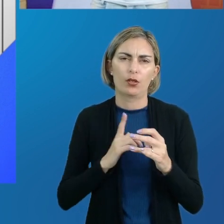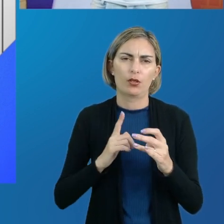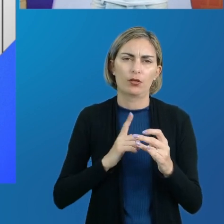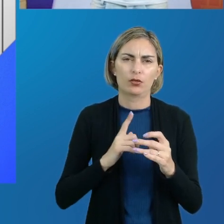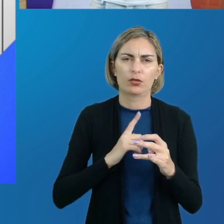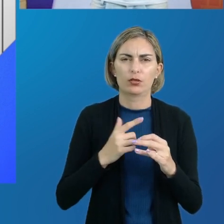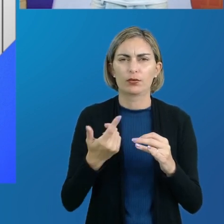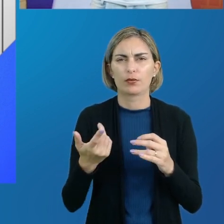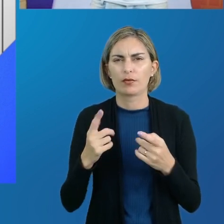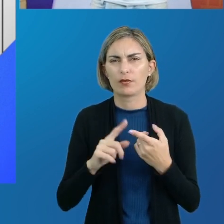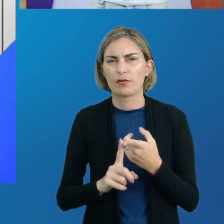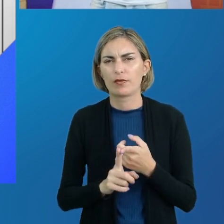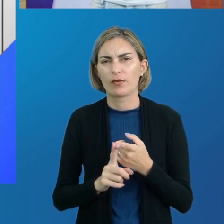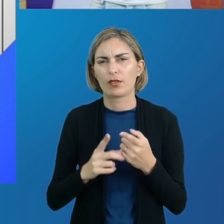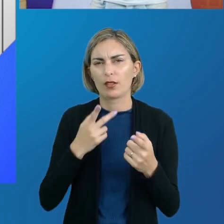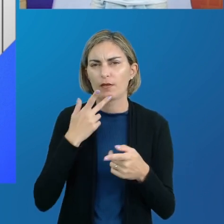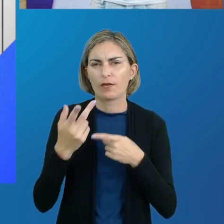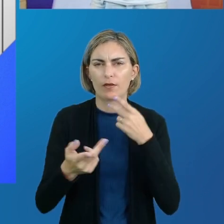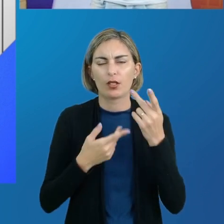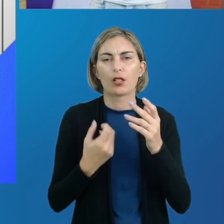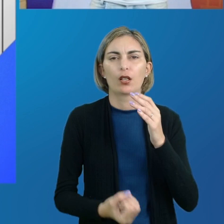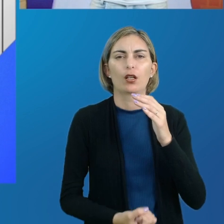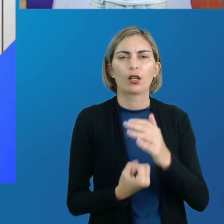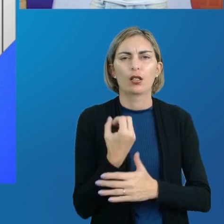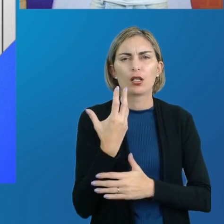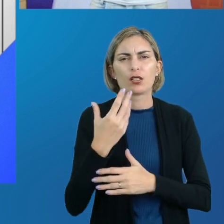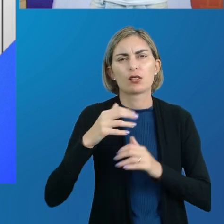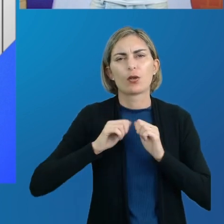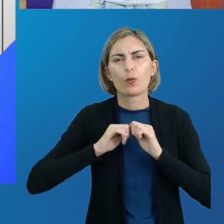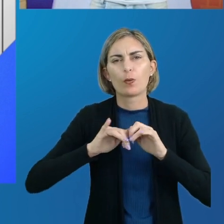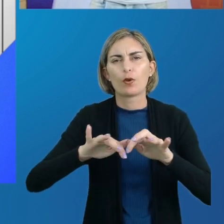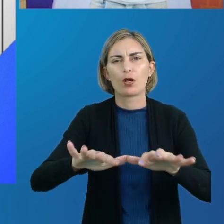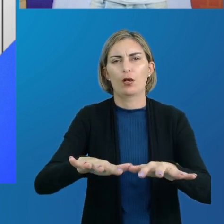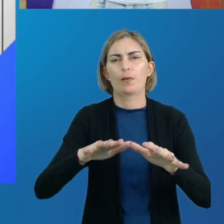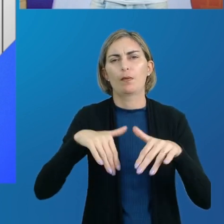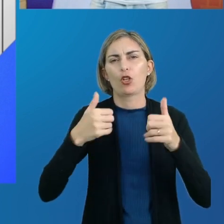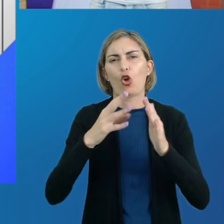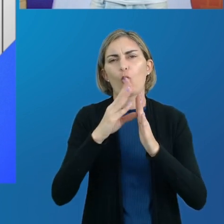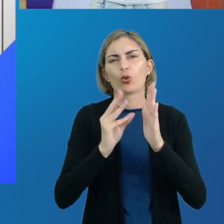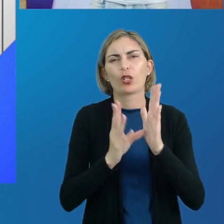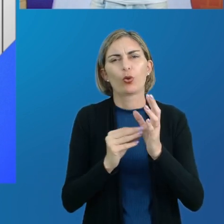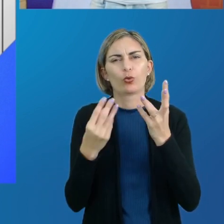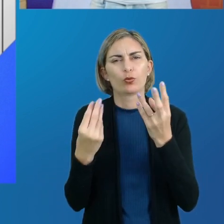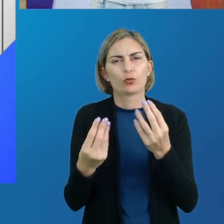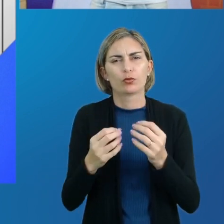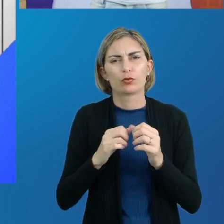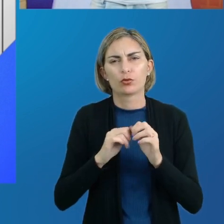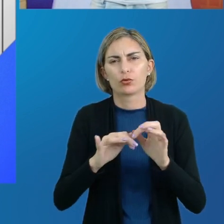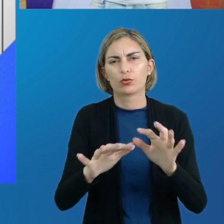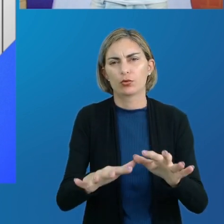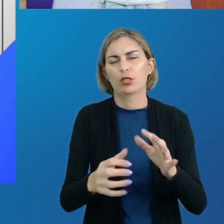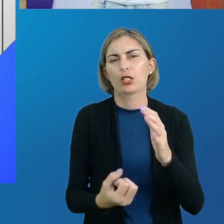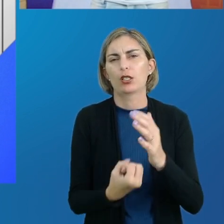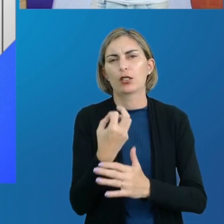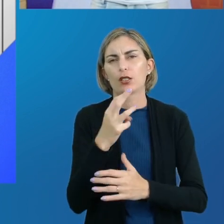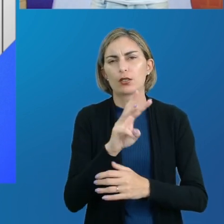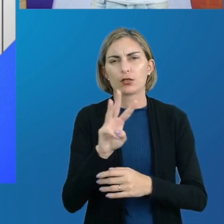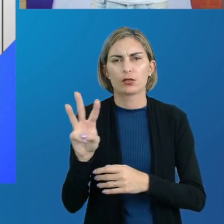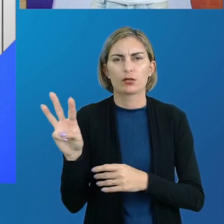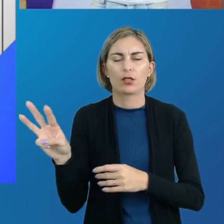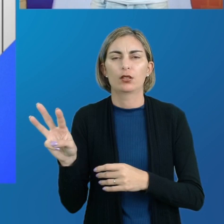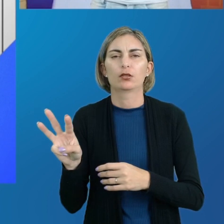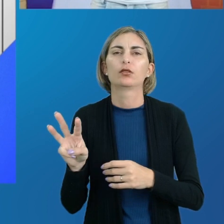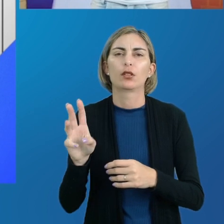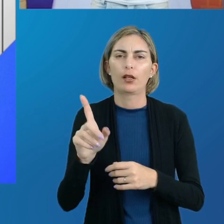maneira mais elegante de dizer que é uma criação mais vasta de catálogos de conteúdo, juntamente com ferramentas para criar um site. O WordPress é